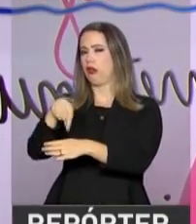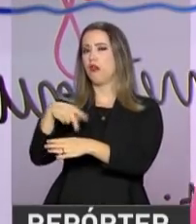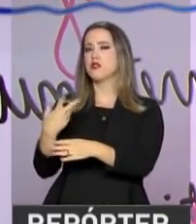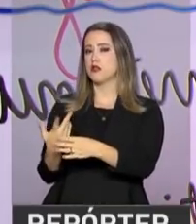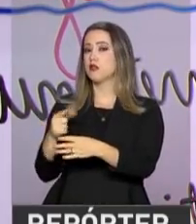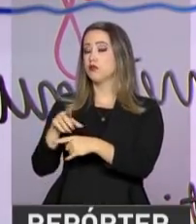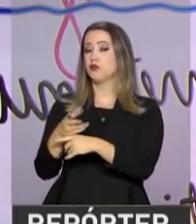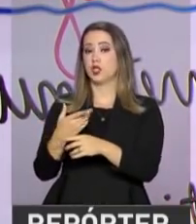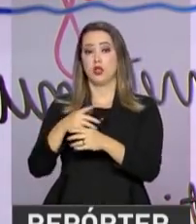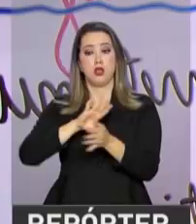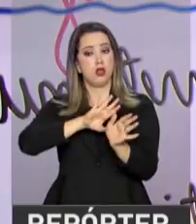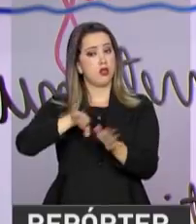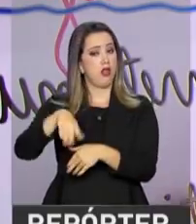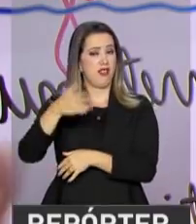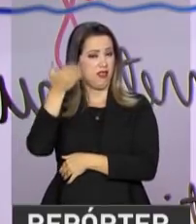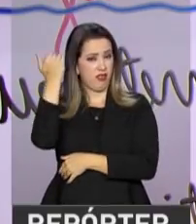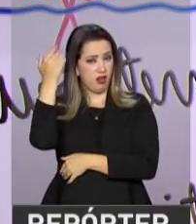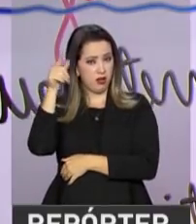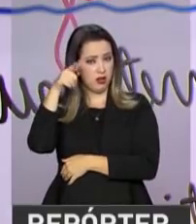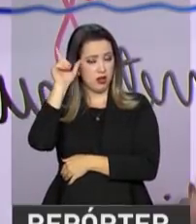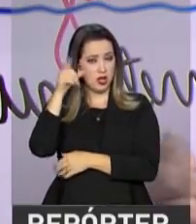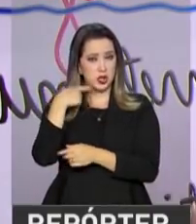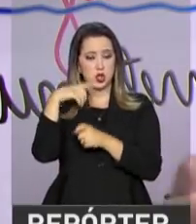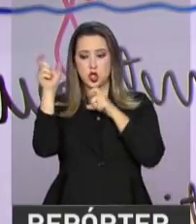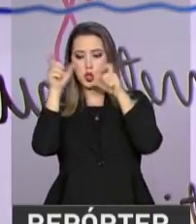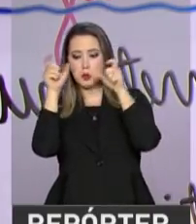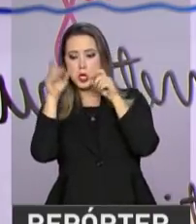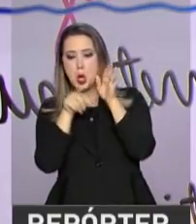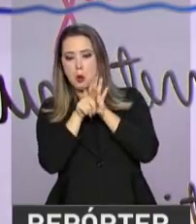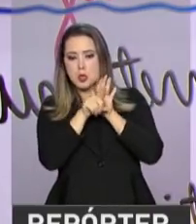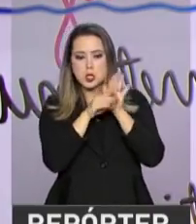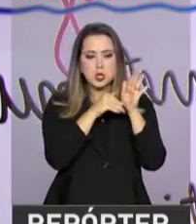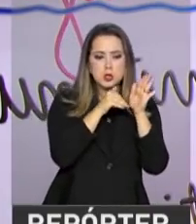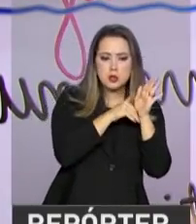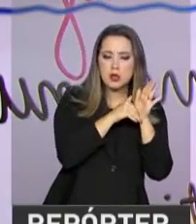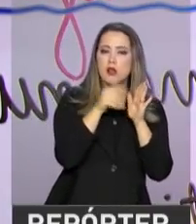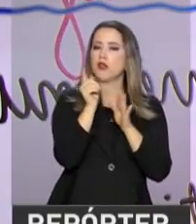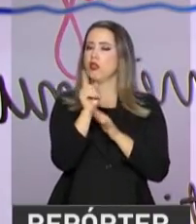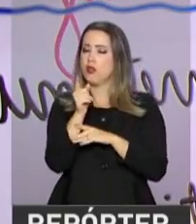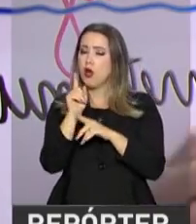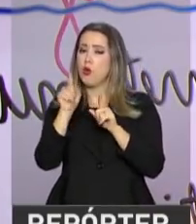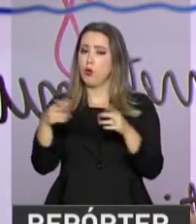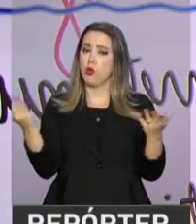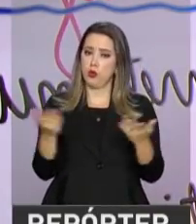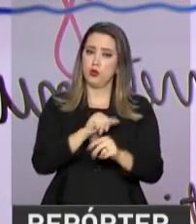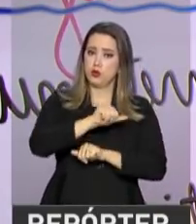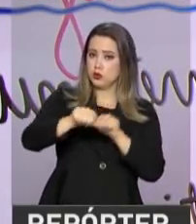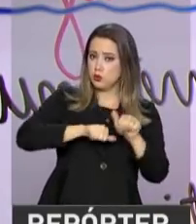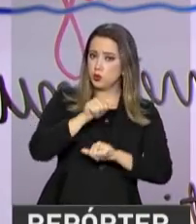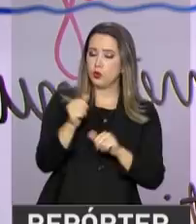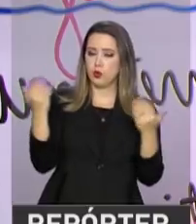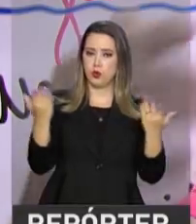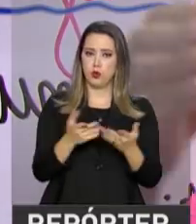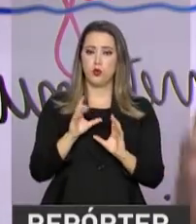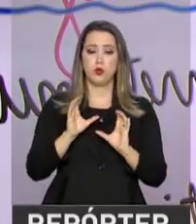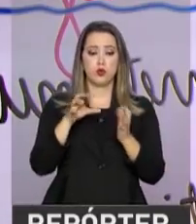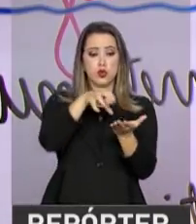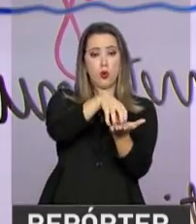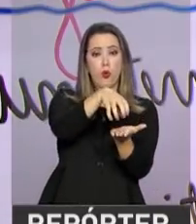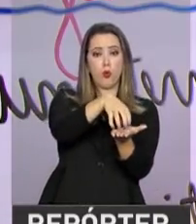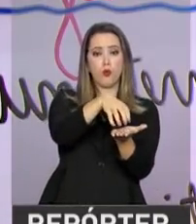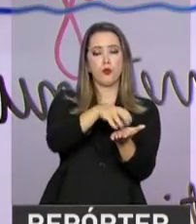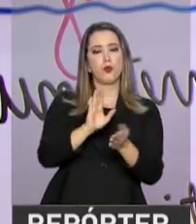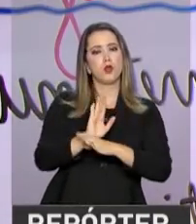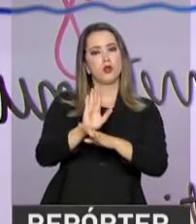habla atrás tinha de ser um órgão de espião que era jogo de governo para saber que hoje a mim ela é um órgão para dar suporte